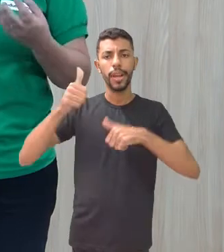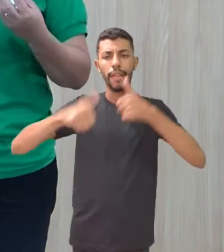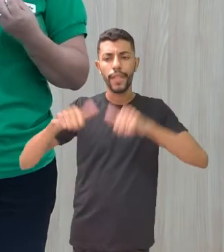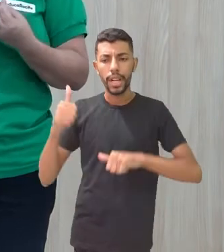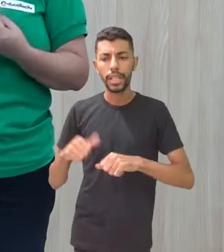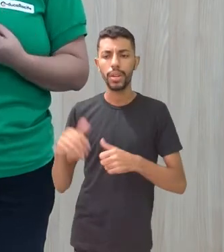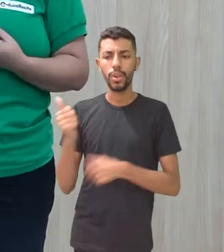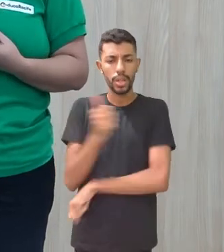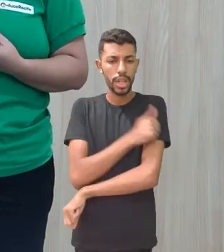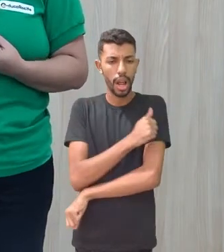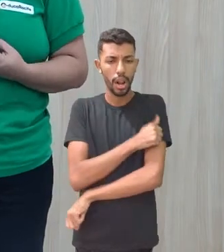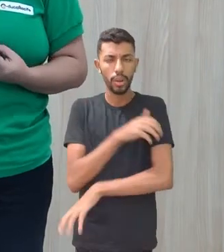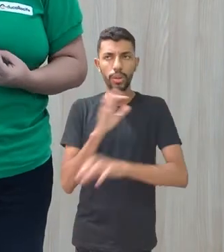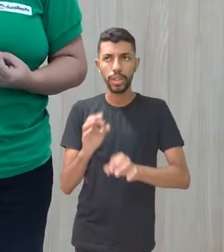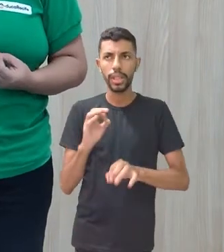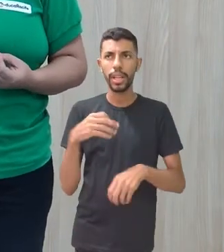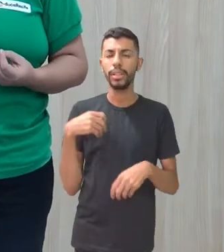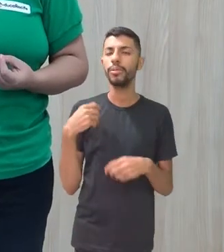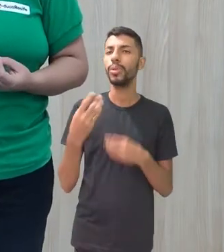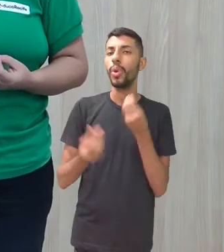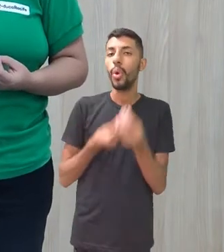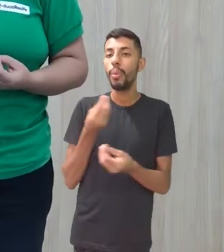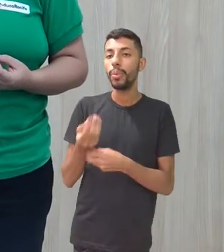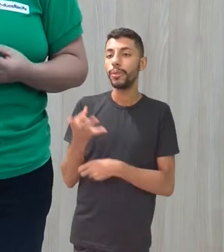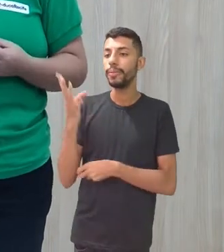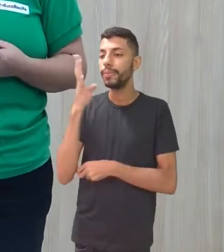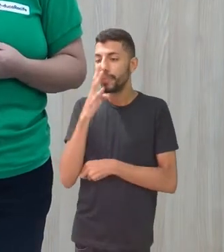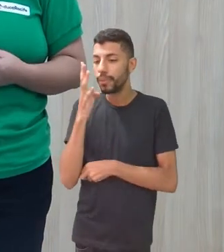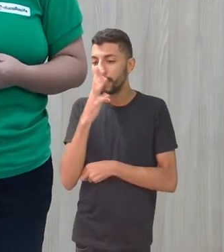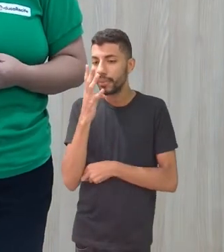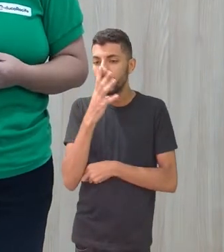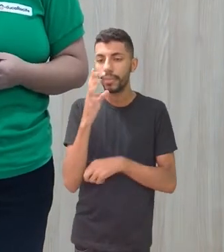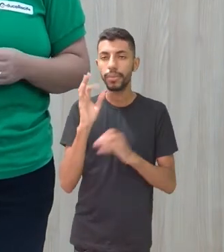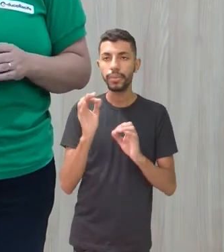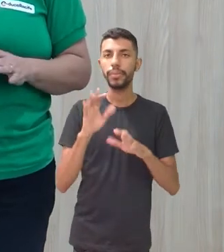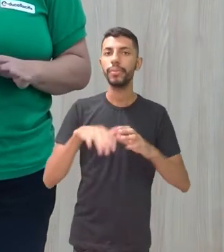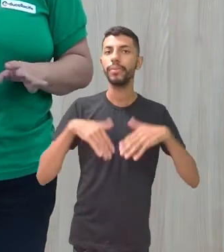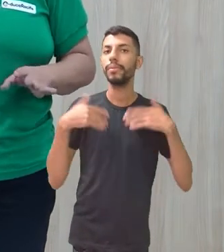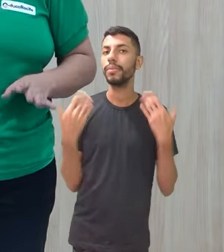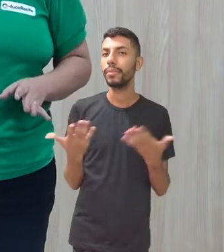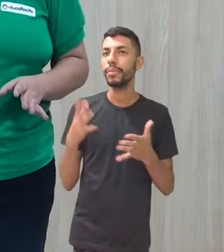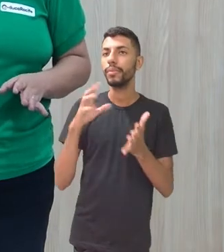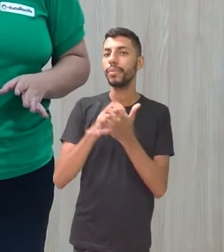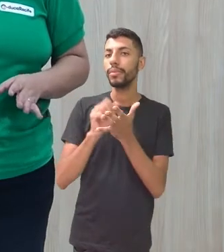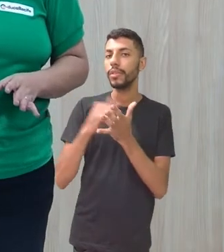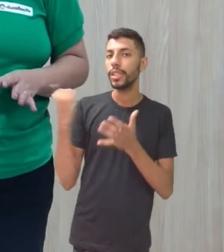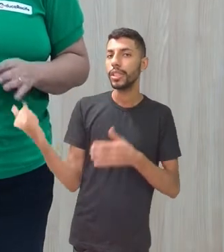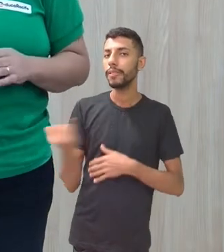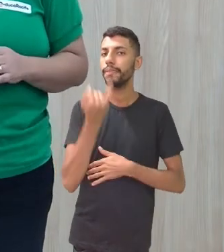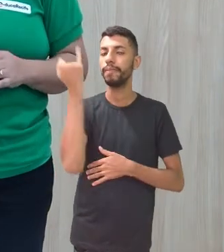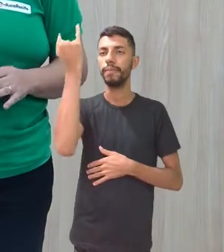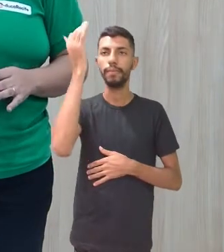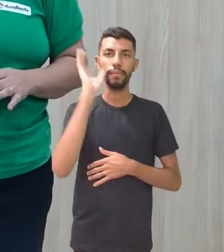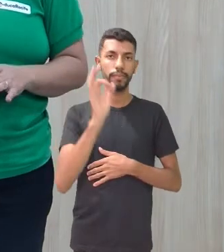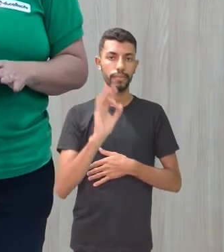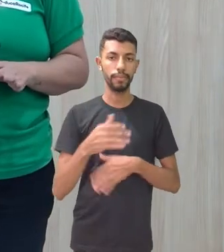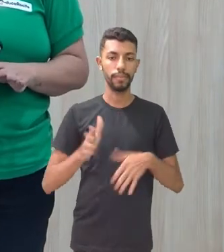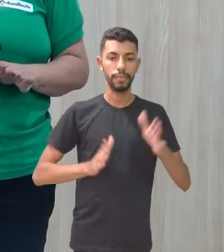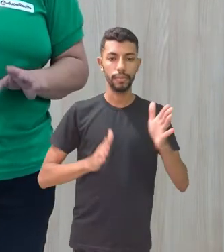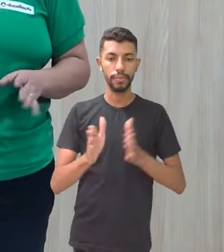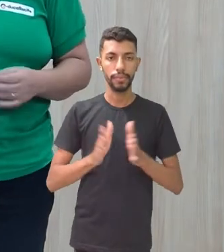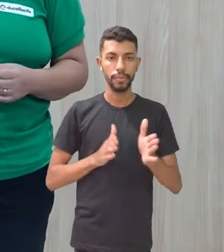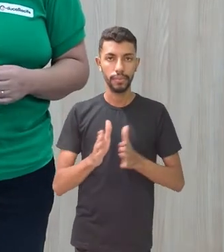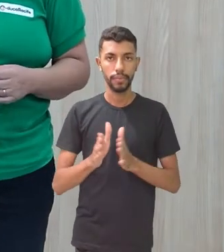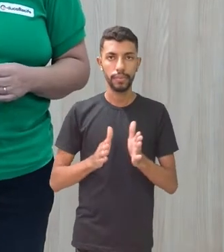estudantes através da observação. Esse registro é fundamental, nessa fase